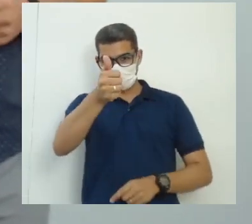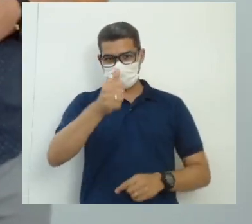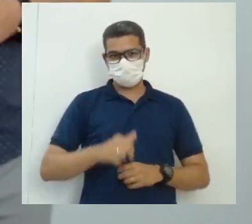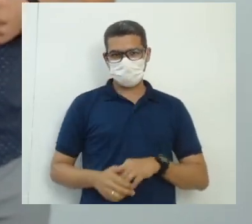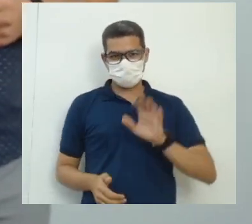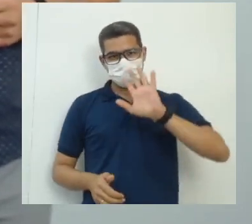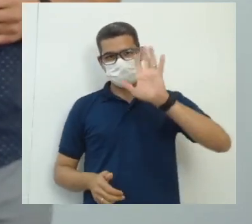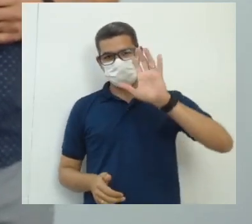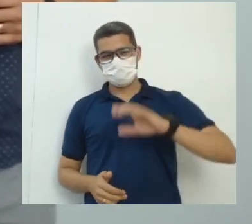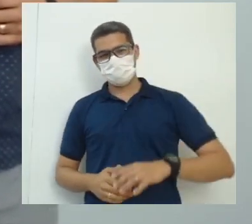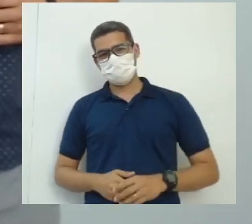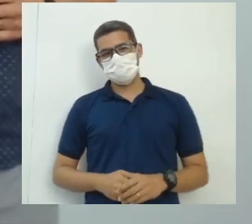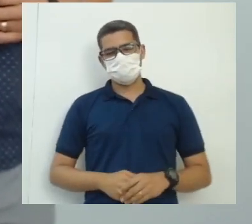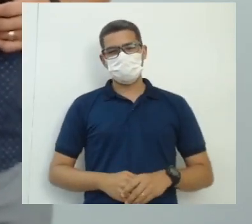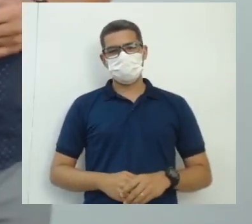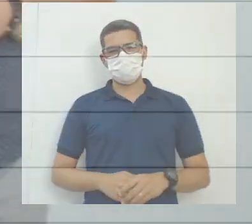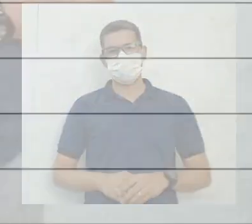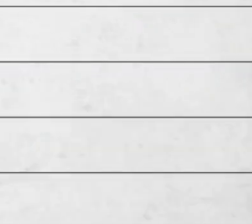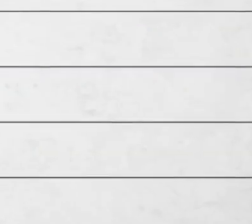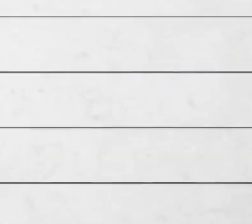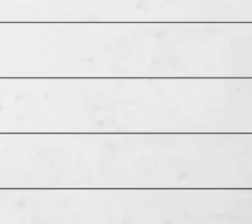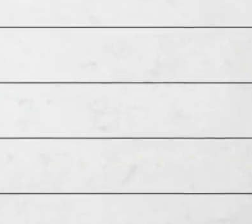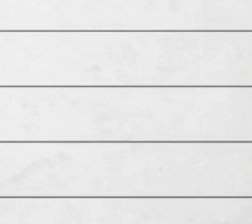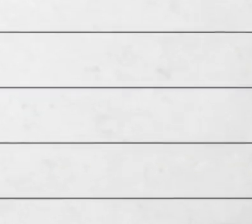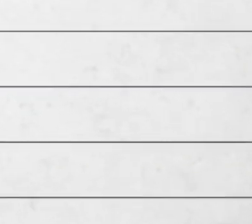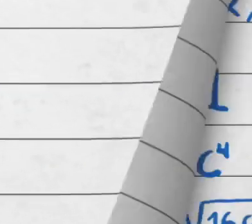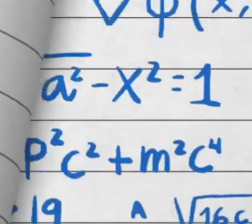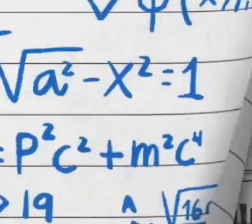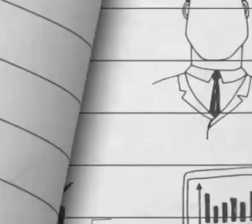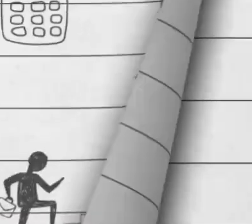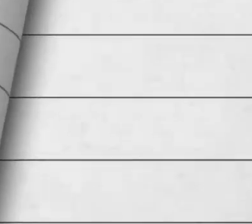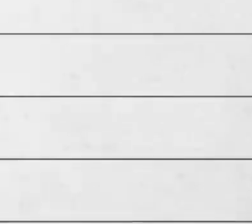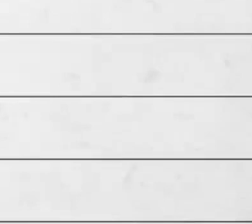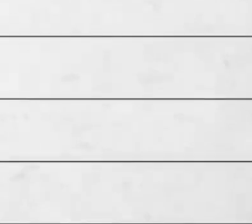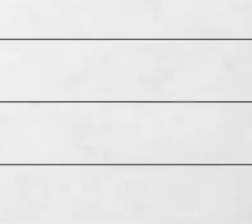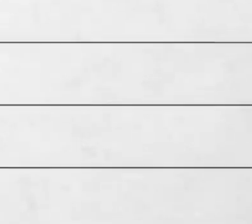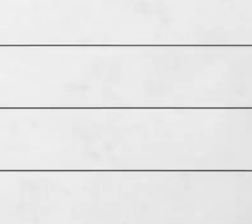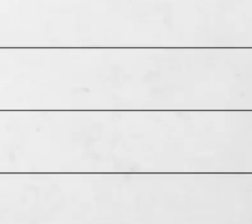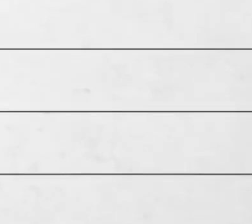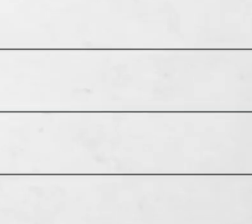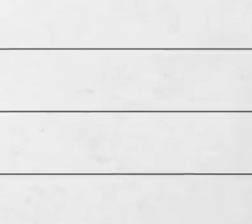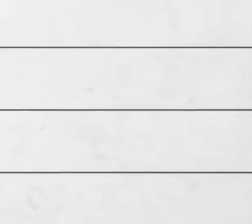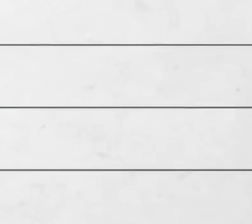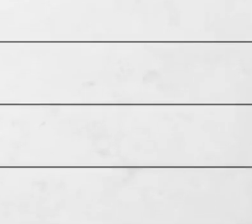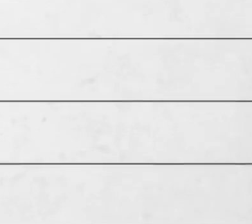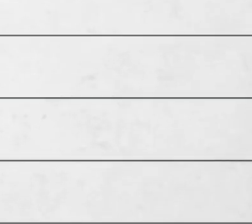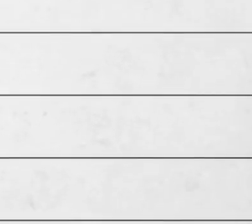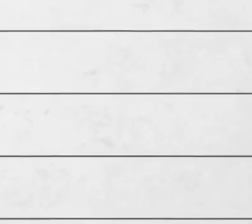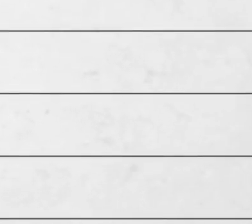mais questões. Tchau, tchau. Fica com Deus.